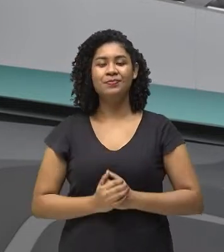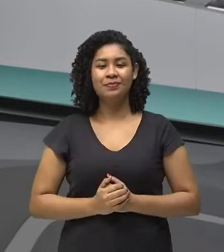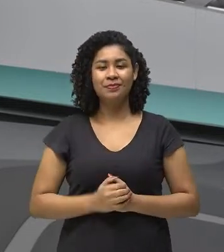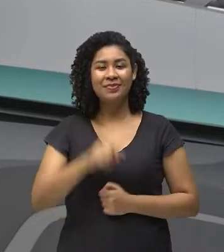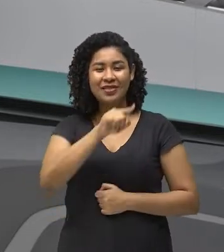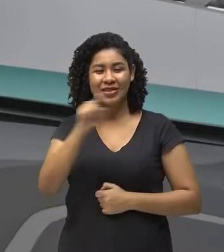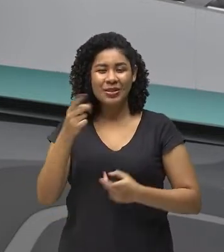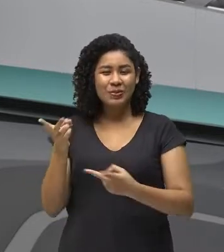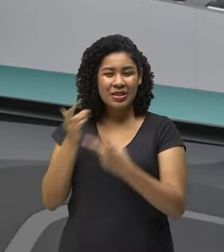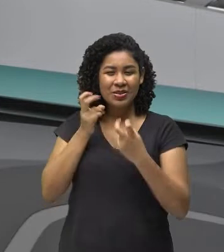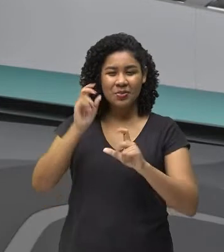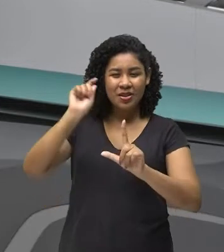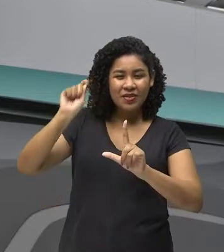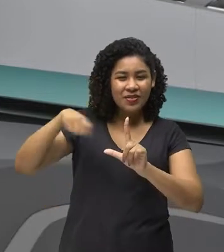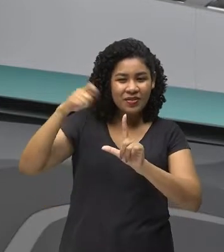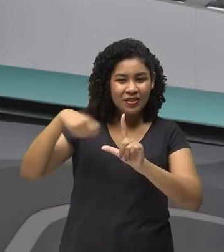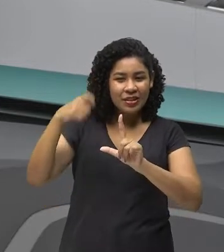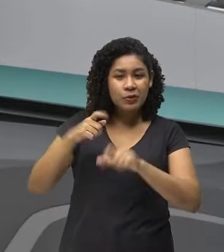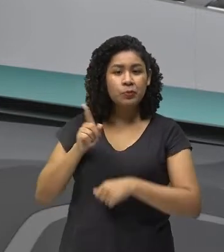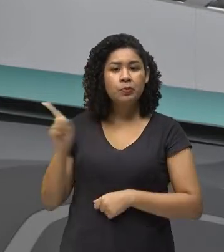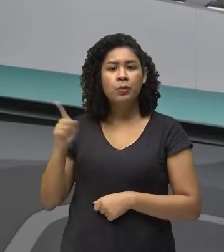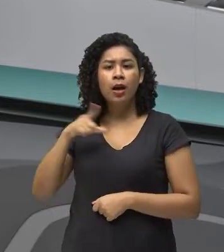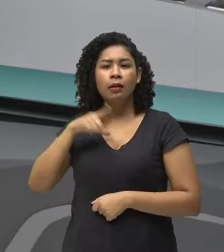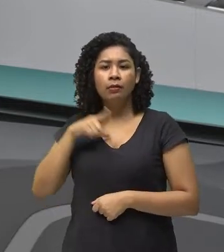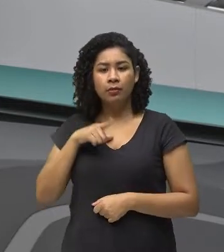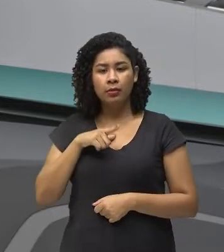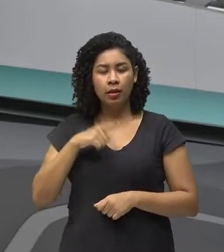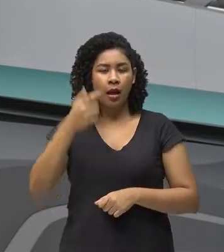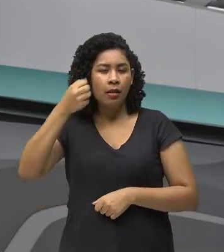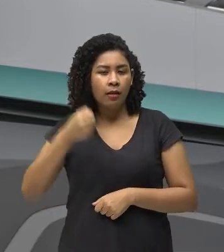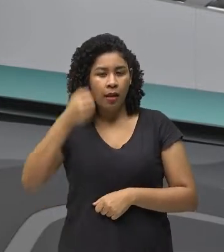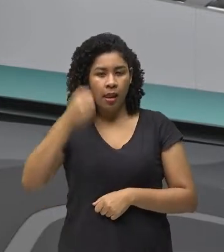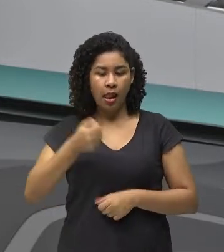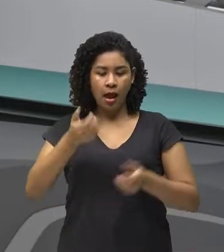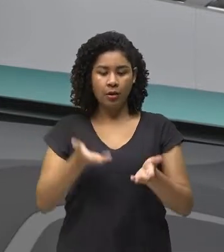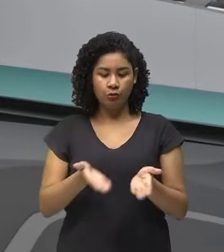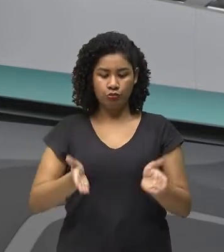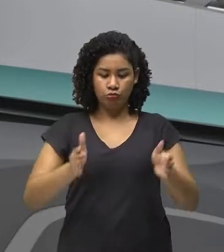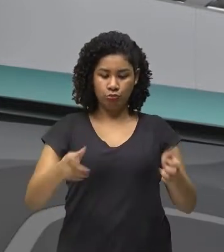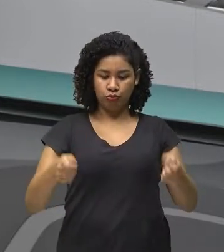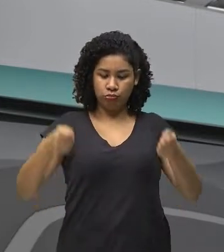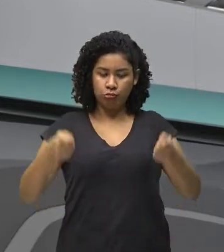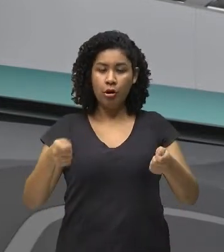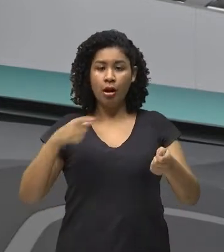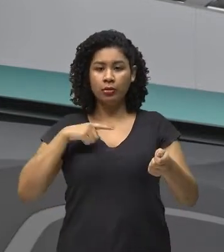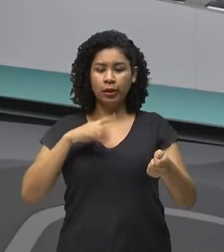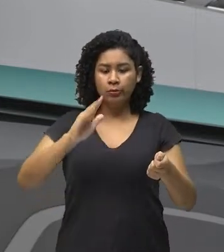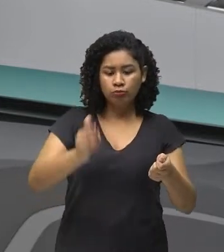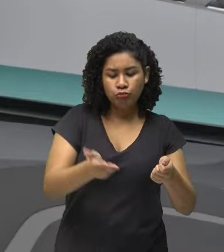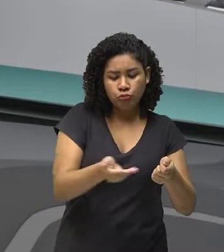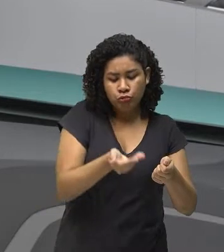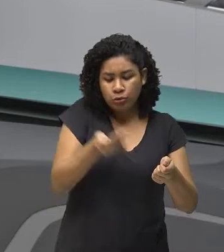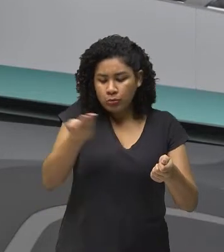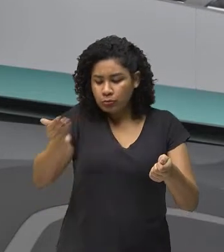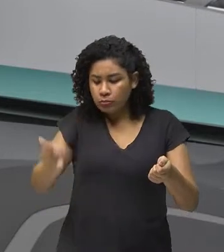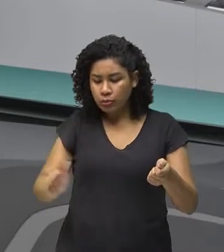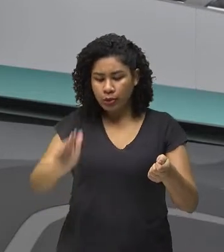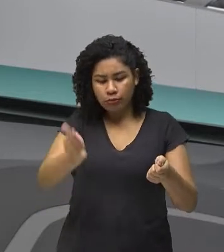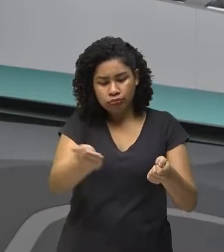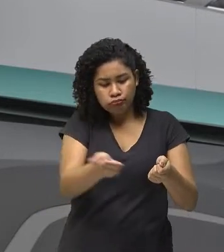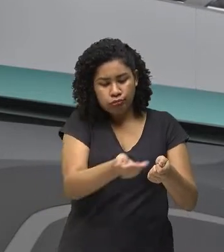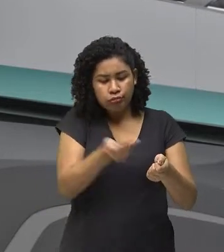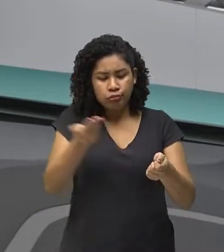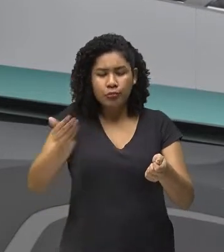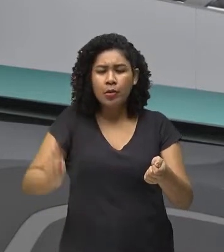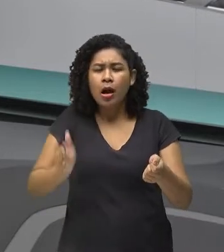observar lá no vídeo, ele só tirou aquela parte de cima do leite, né? Só aquele que sobrou ali, certo? É o básico,